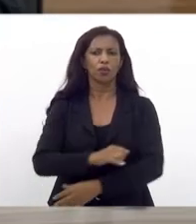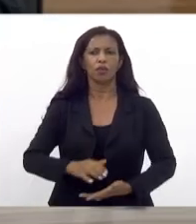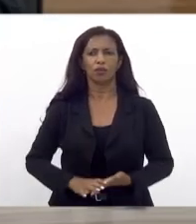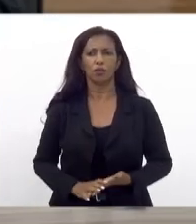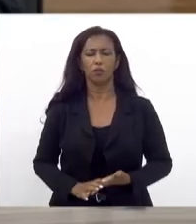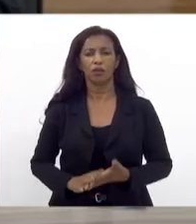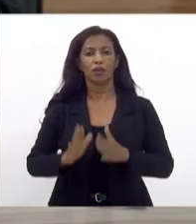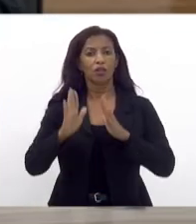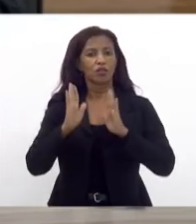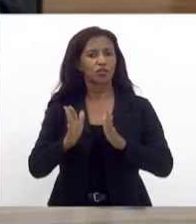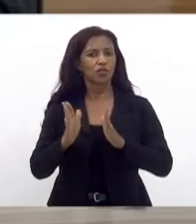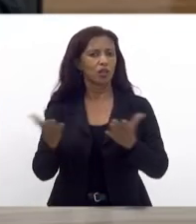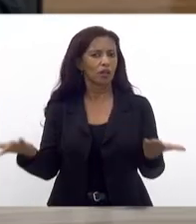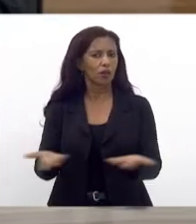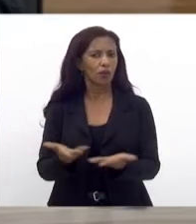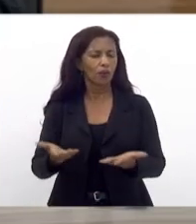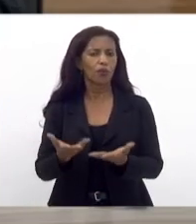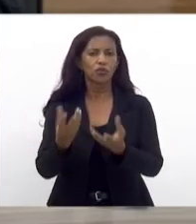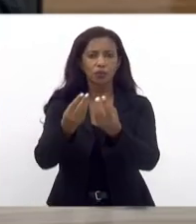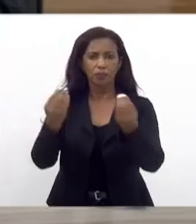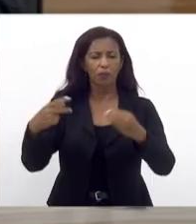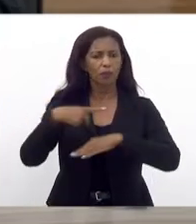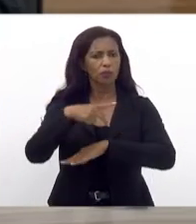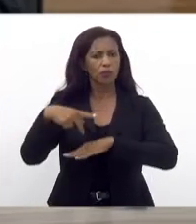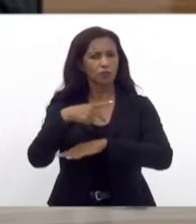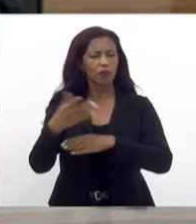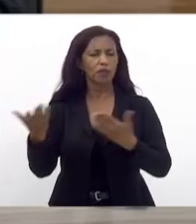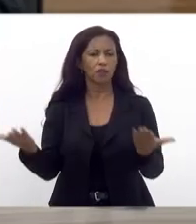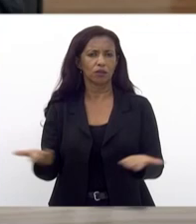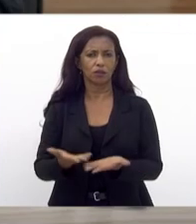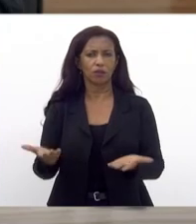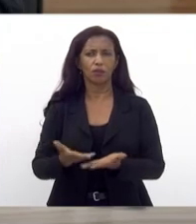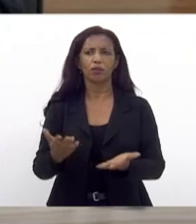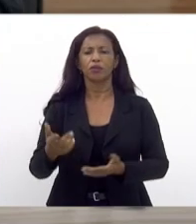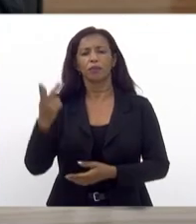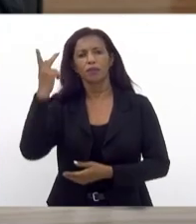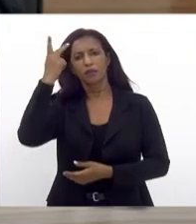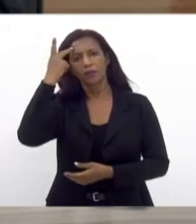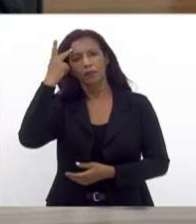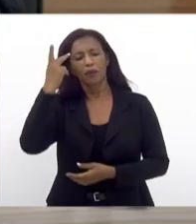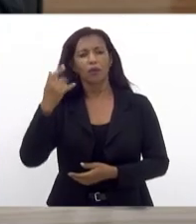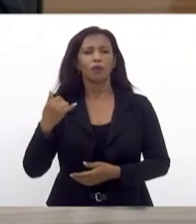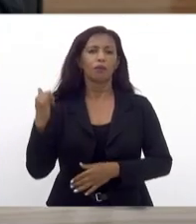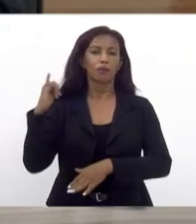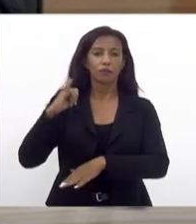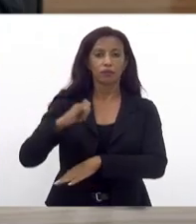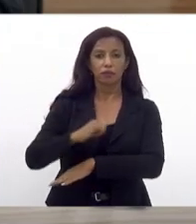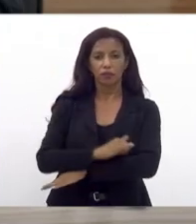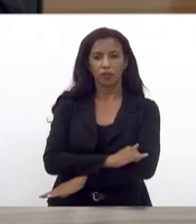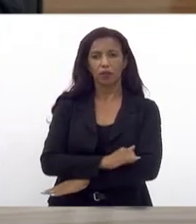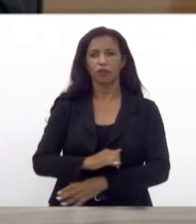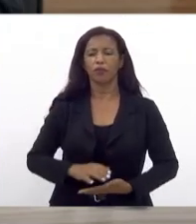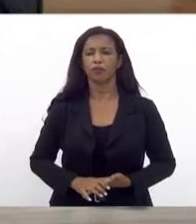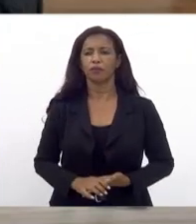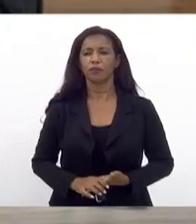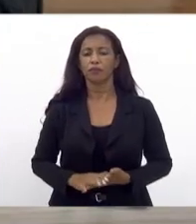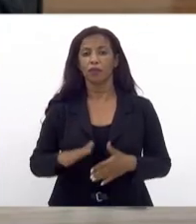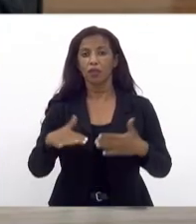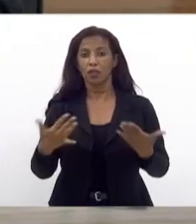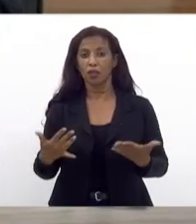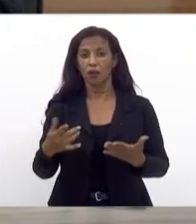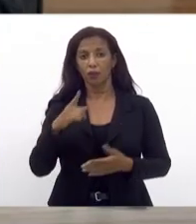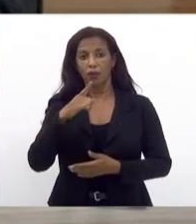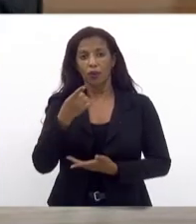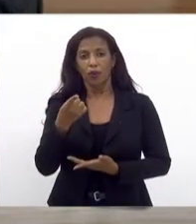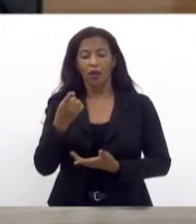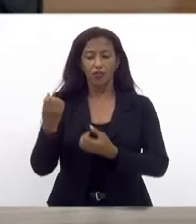É, já é assim hoje, para você ir para muitos países, você tem que sair do Rio e ir para São Paulo para você pegar o voo. Então, o risco